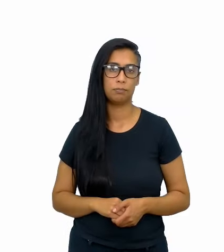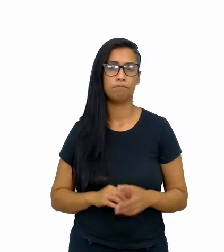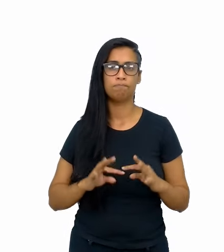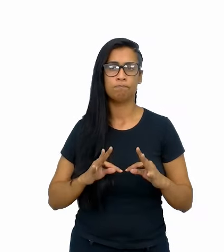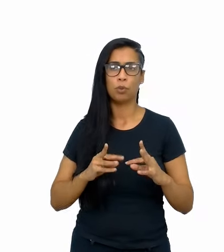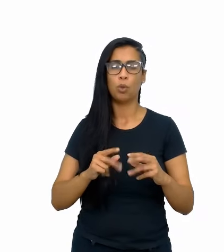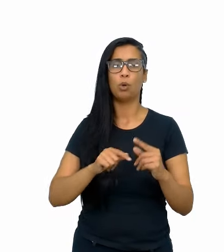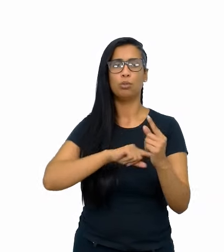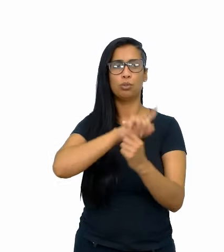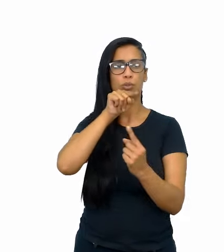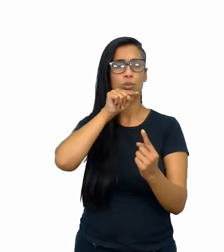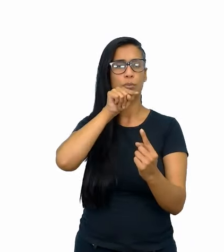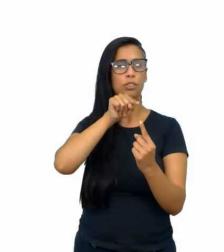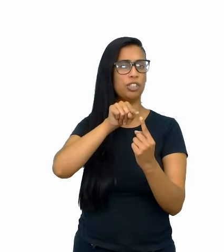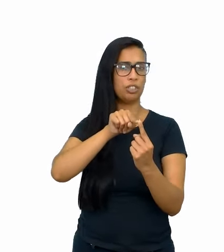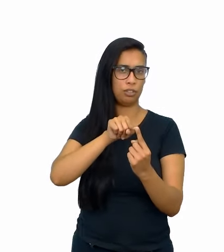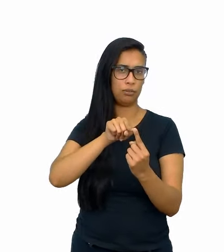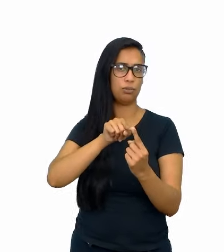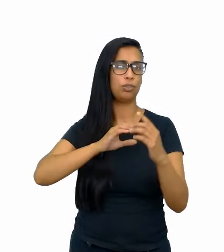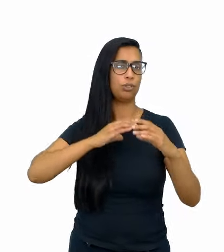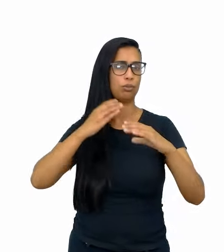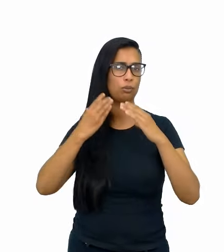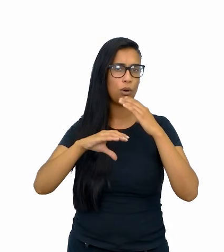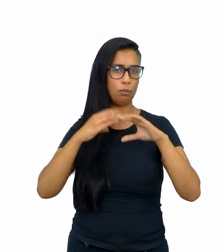propósito comunicativo, né?